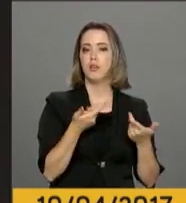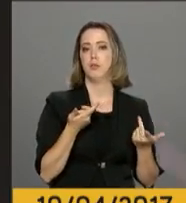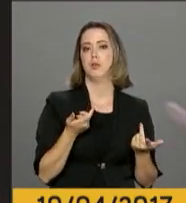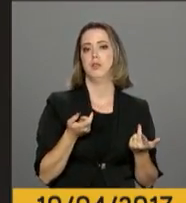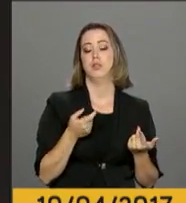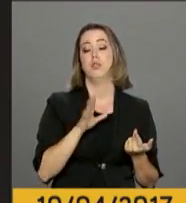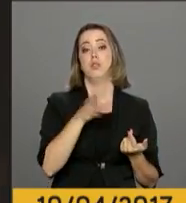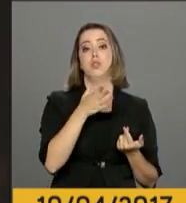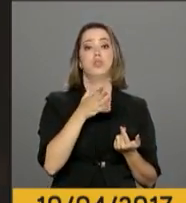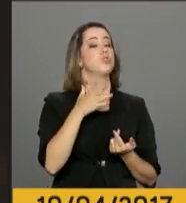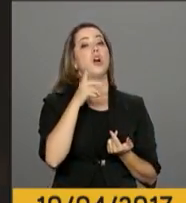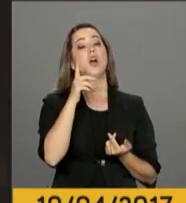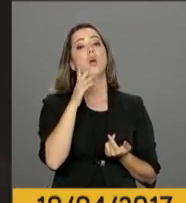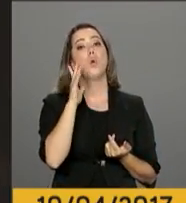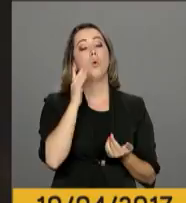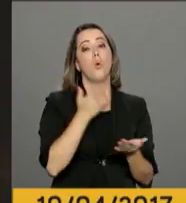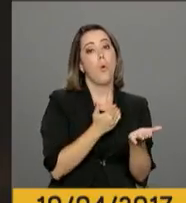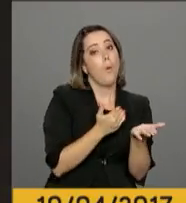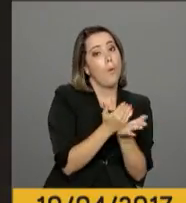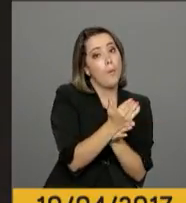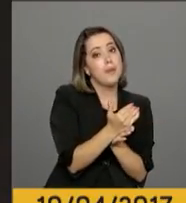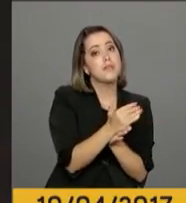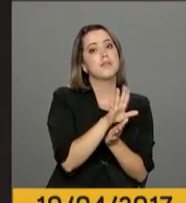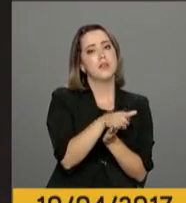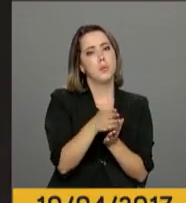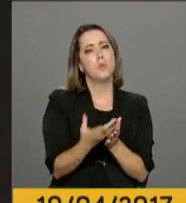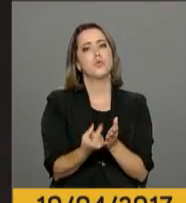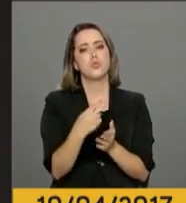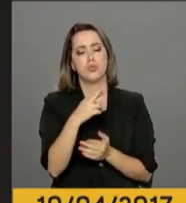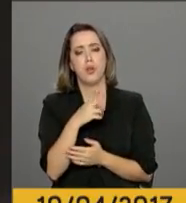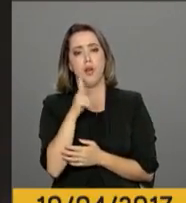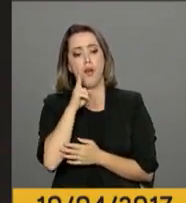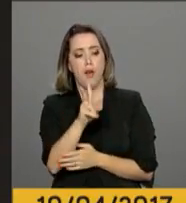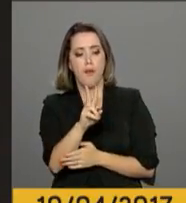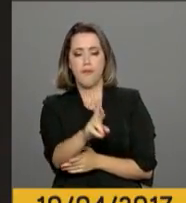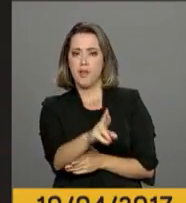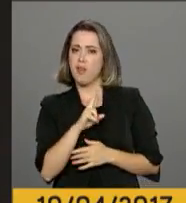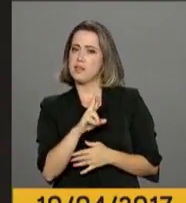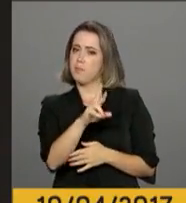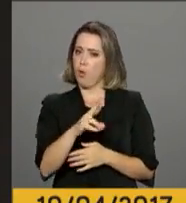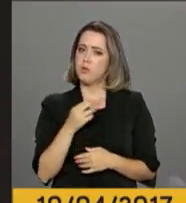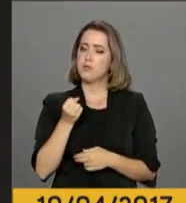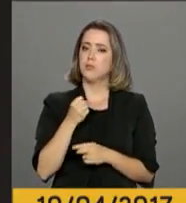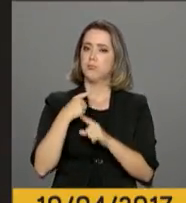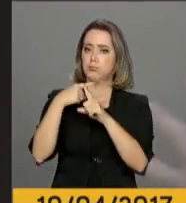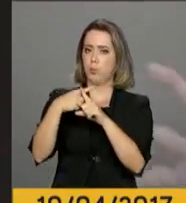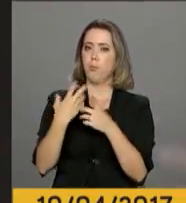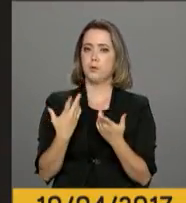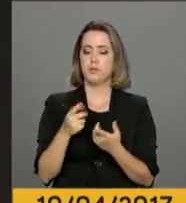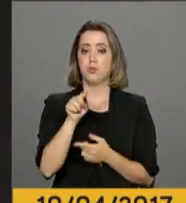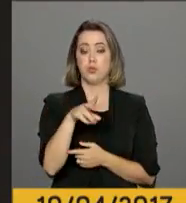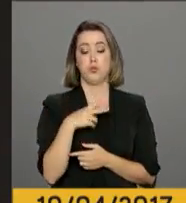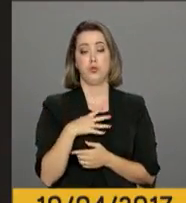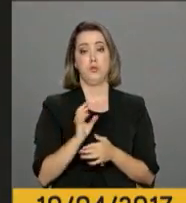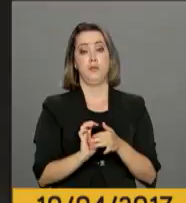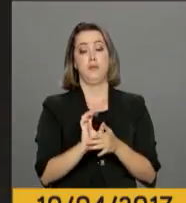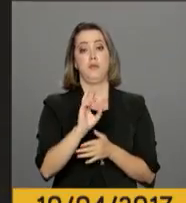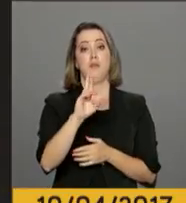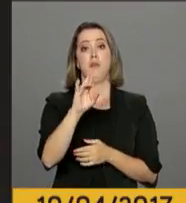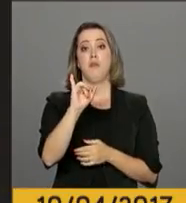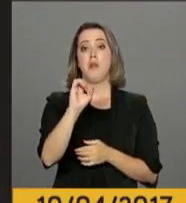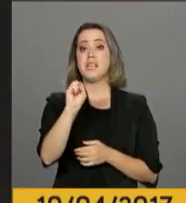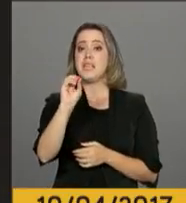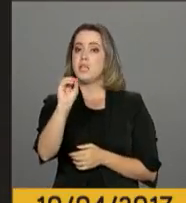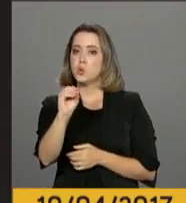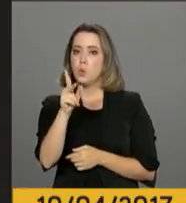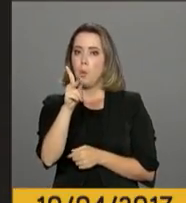Já começamos a colher os resultados. Convenhamos, o risco país aquele que nos tirou do grau